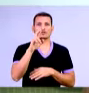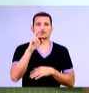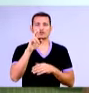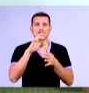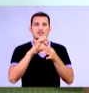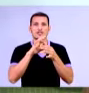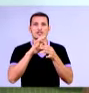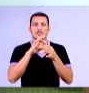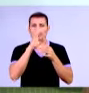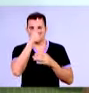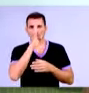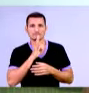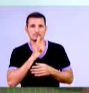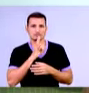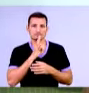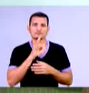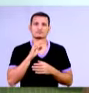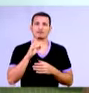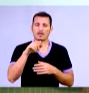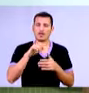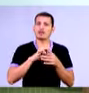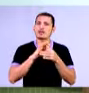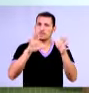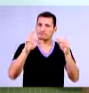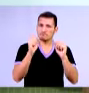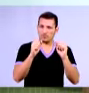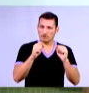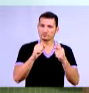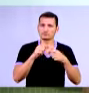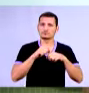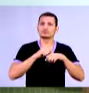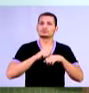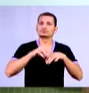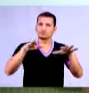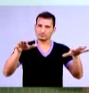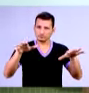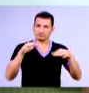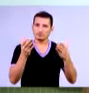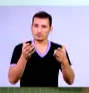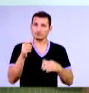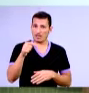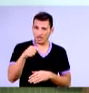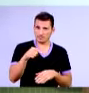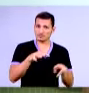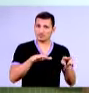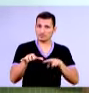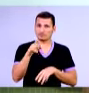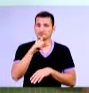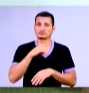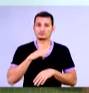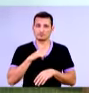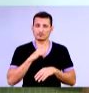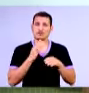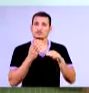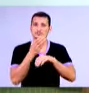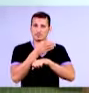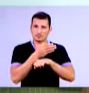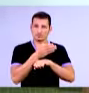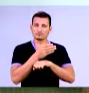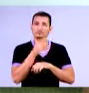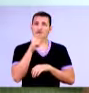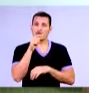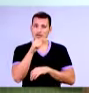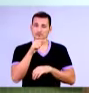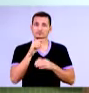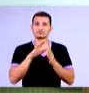né? A licença permite isso. Então, para essa semana, você já terá acesso a esse livro que